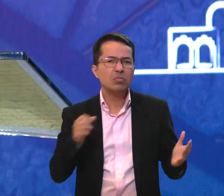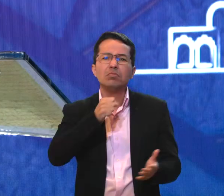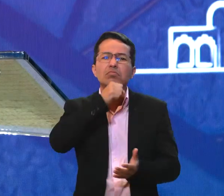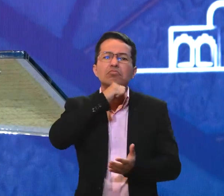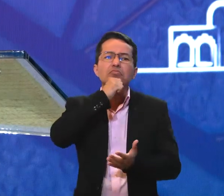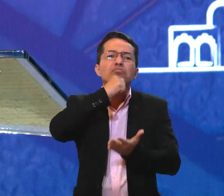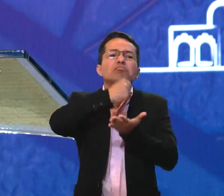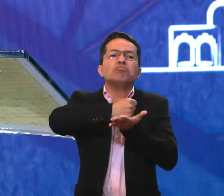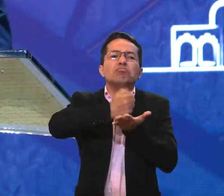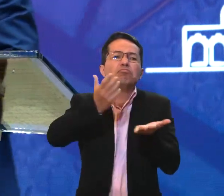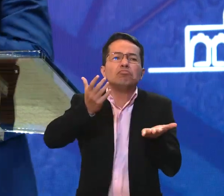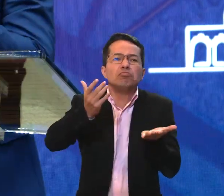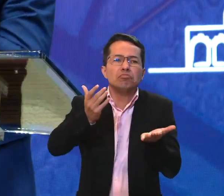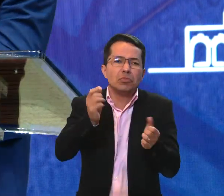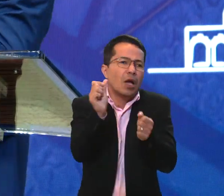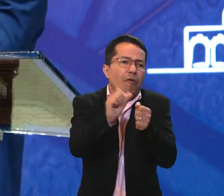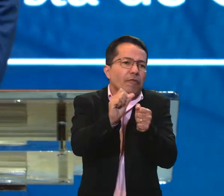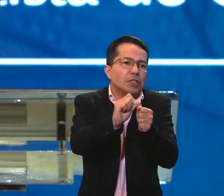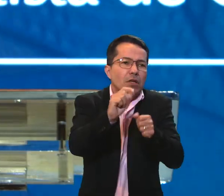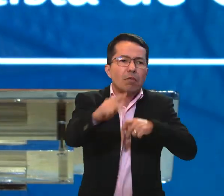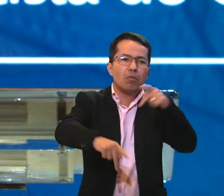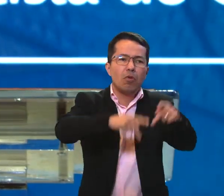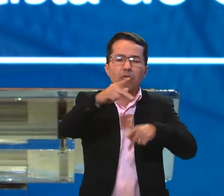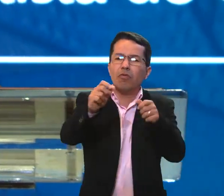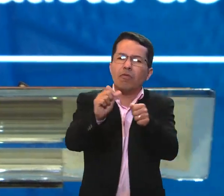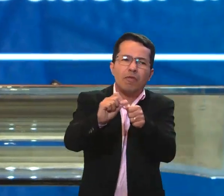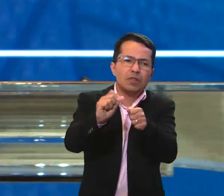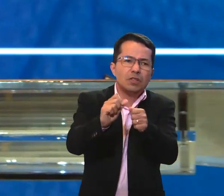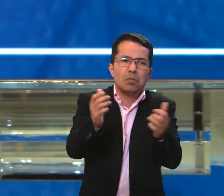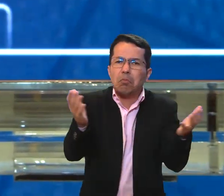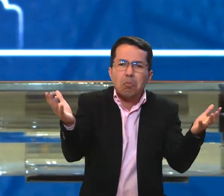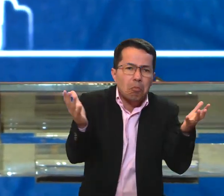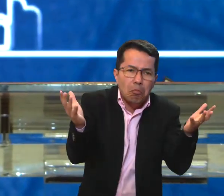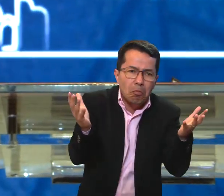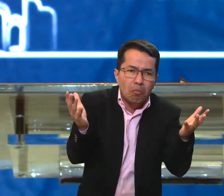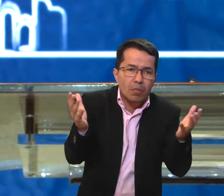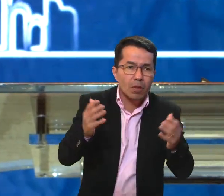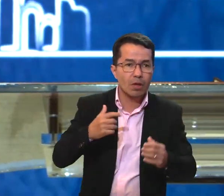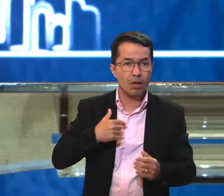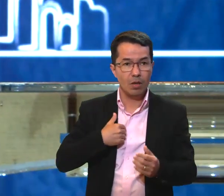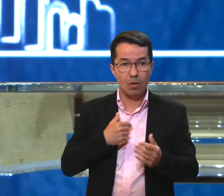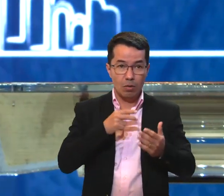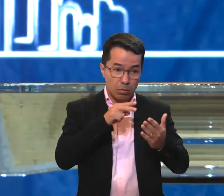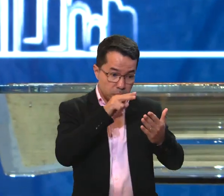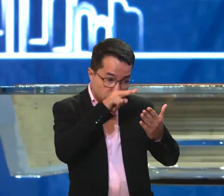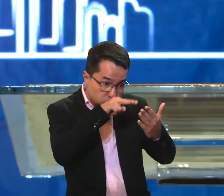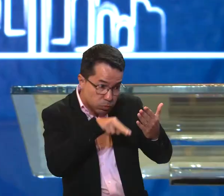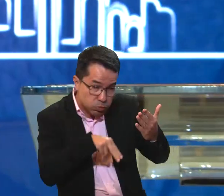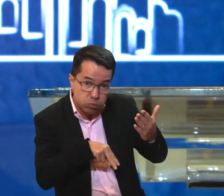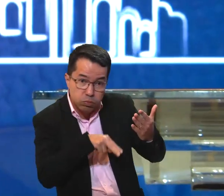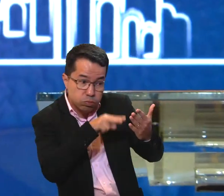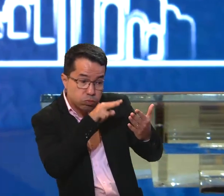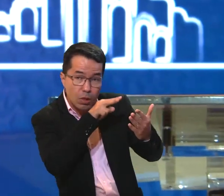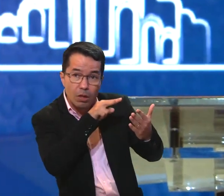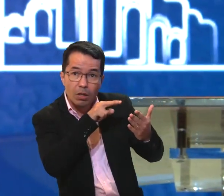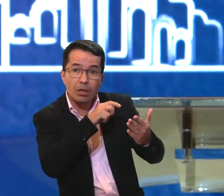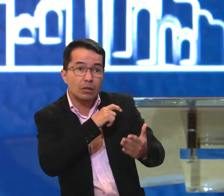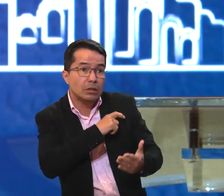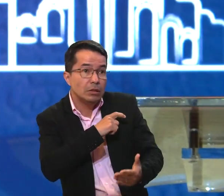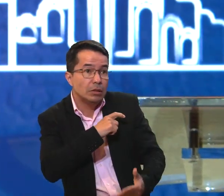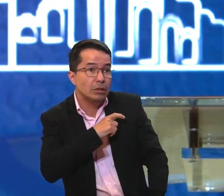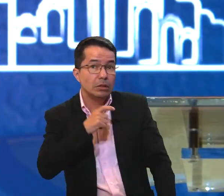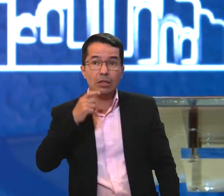significava na prática? E eu comecei a observar alguns ajuntamentos,